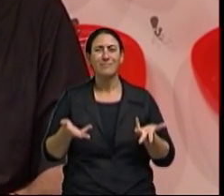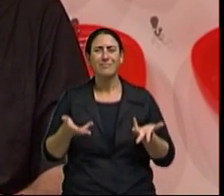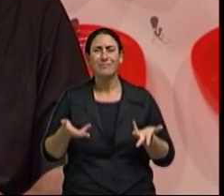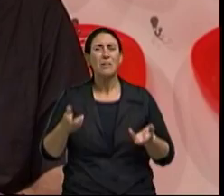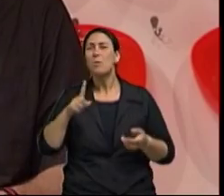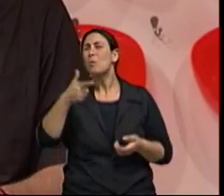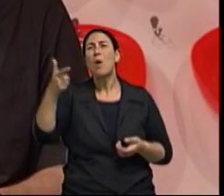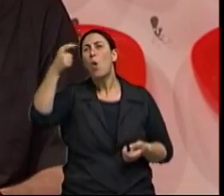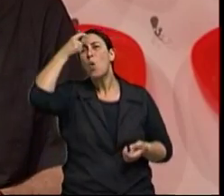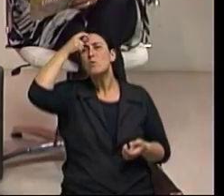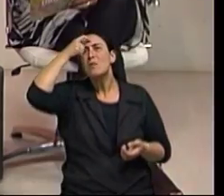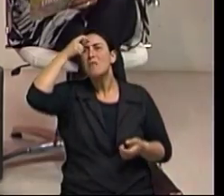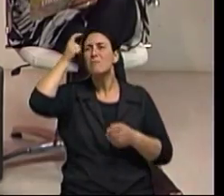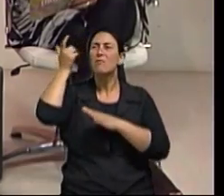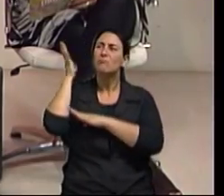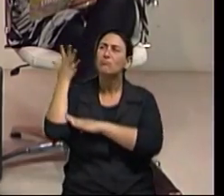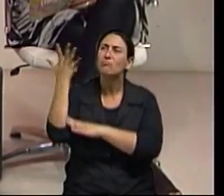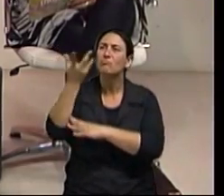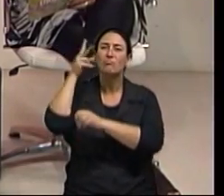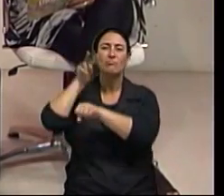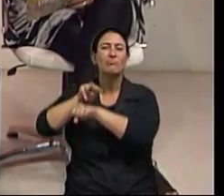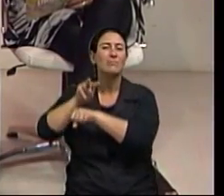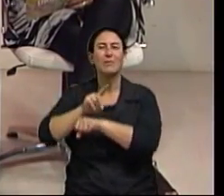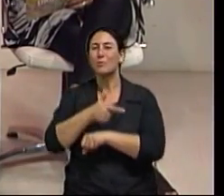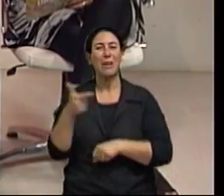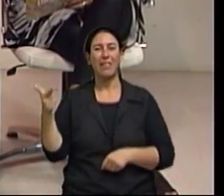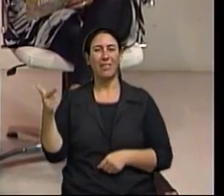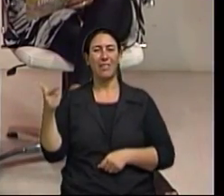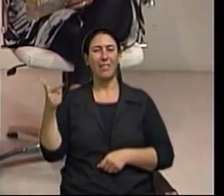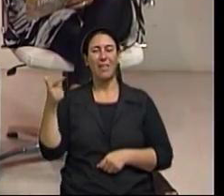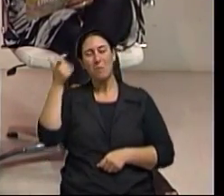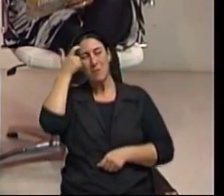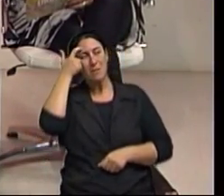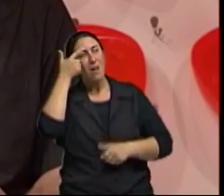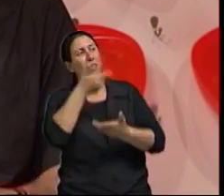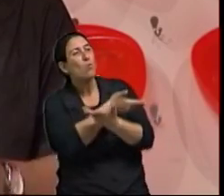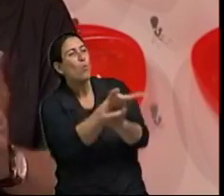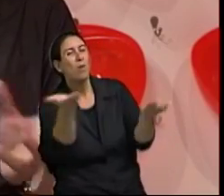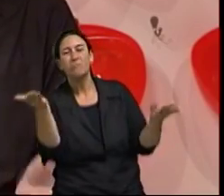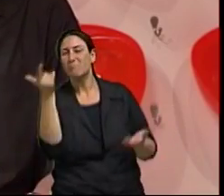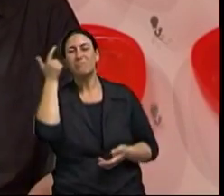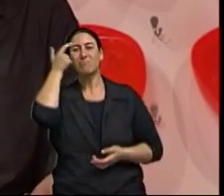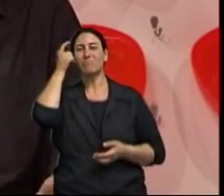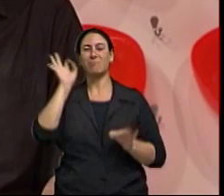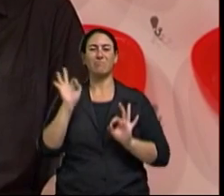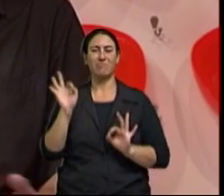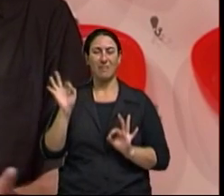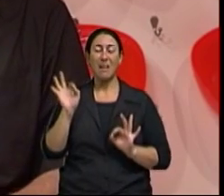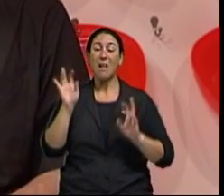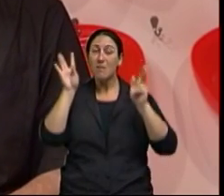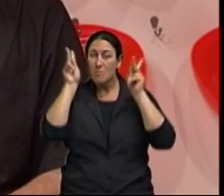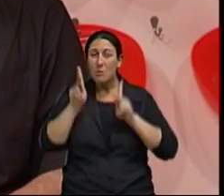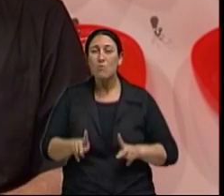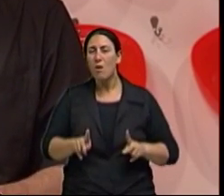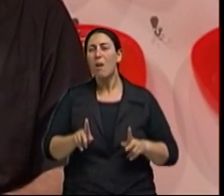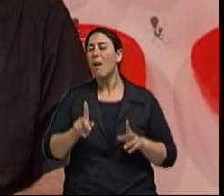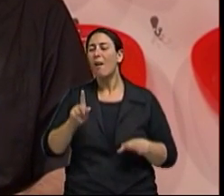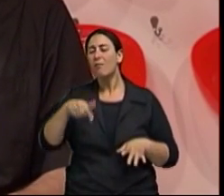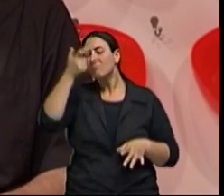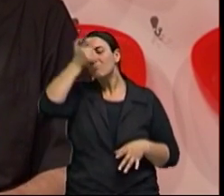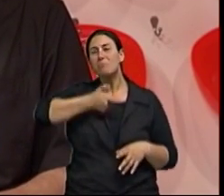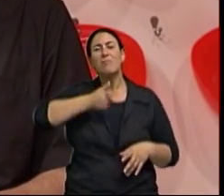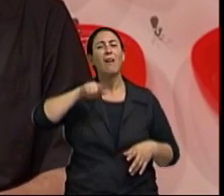esses aquecimentos e resfriamentos do planeta, mas as nossas ações chamadas antropogênicas, uhum, né,